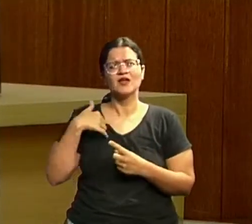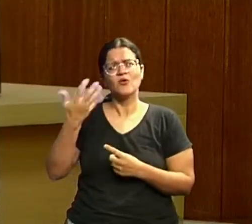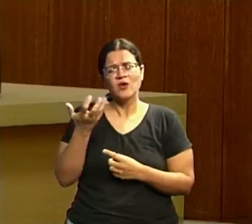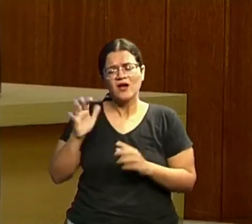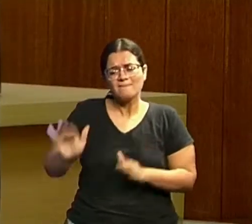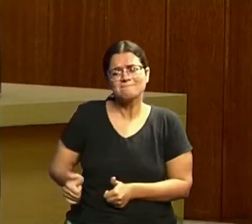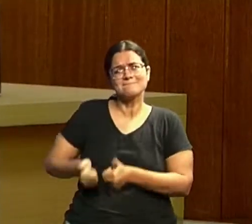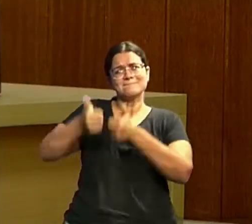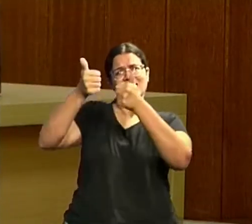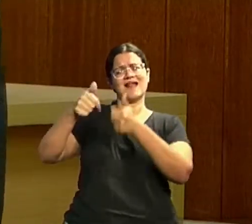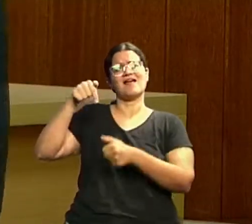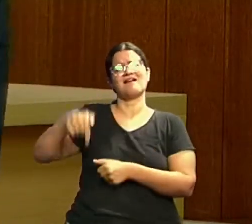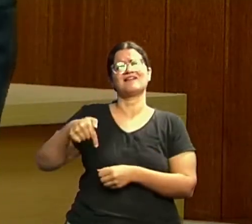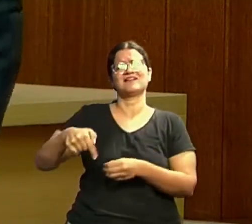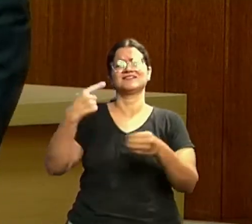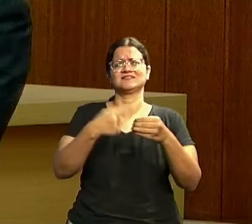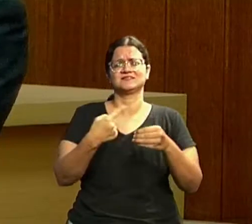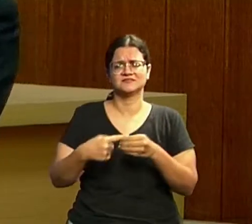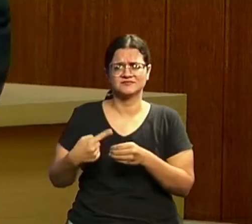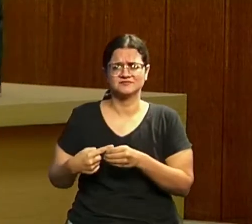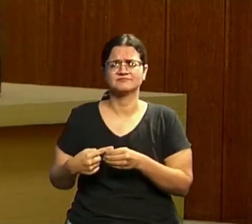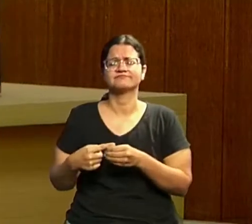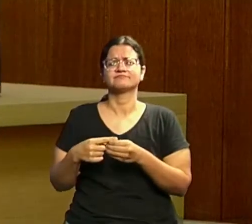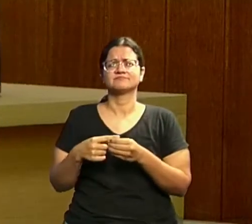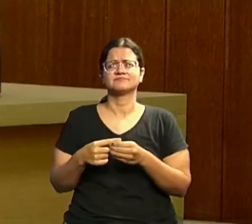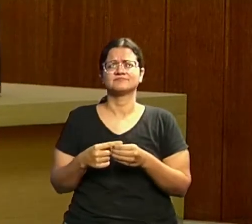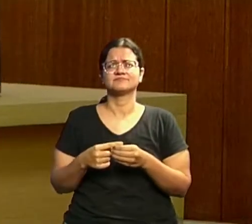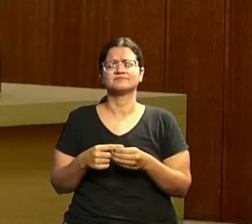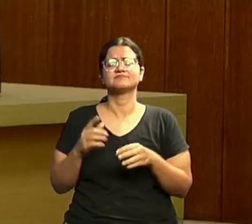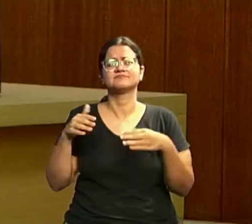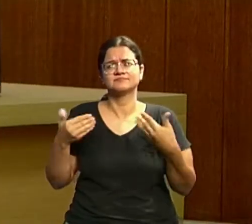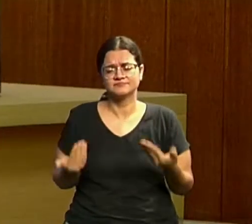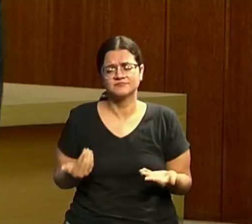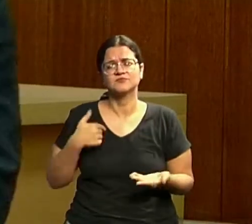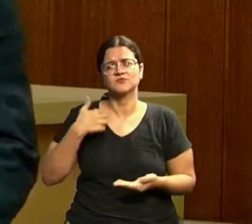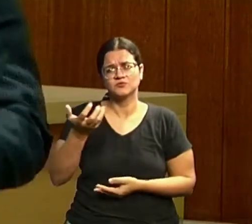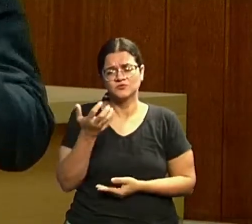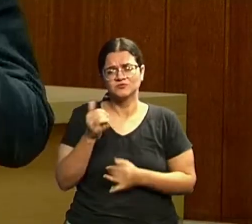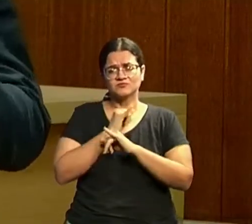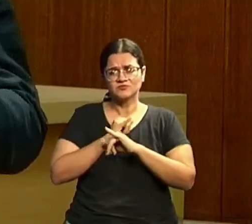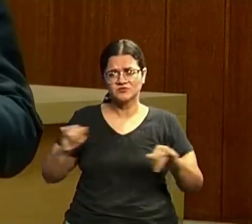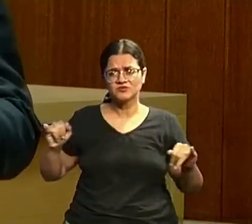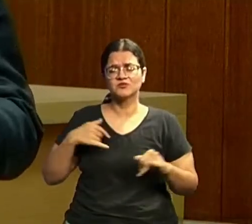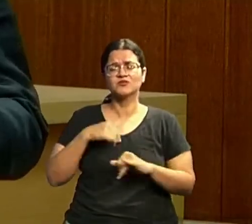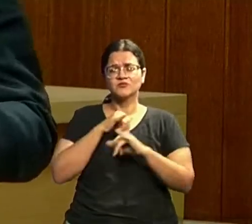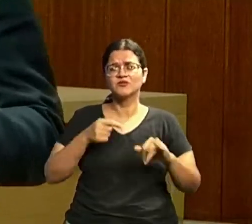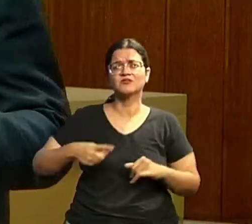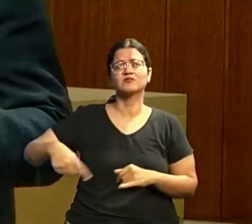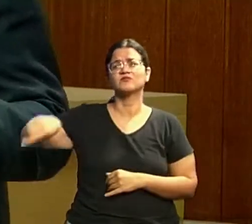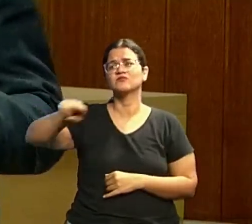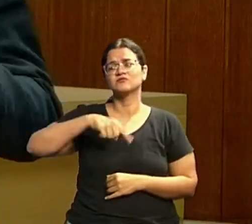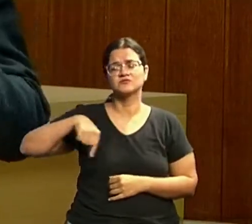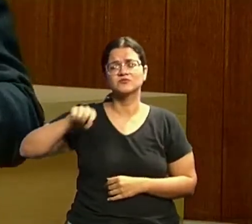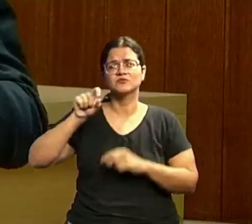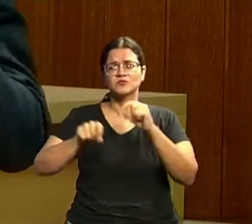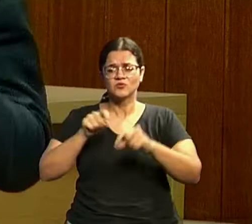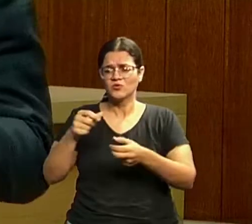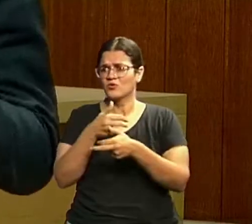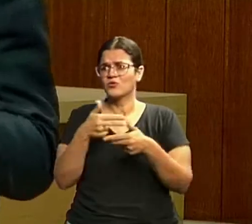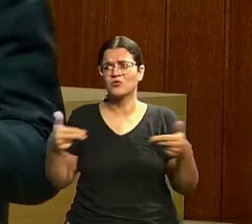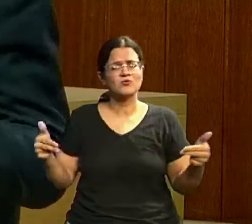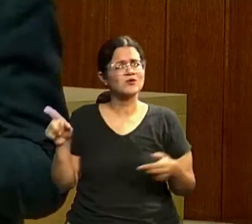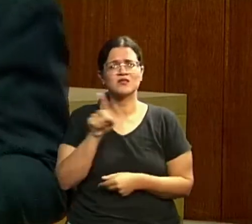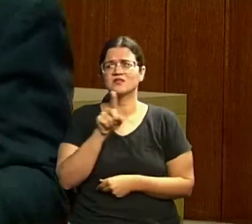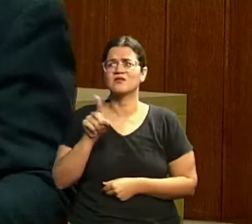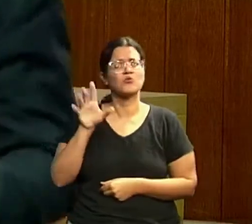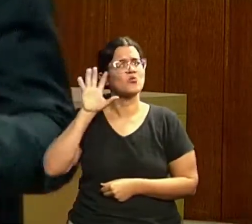a cidade. E aí com isso, senhoras e senhores, eu quero aqui dizer para vocês que as coisas